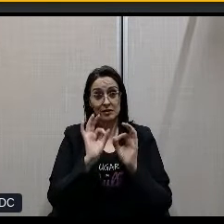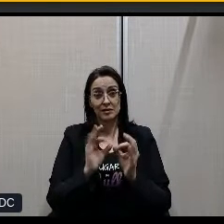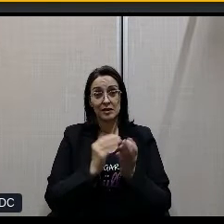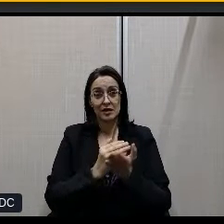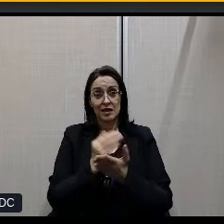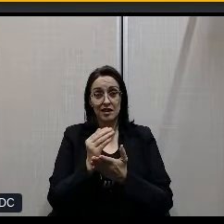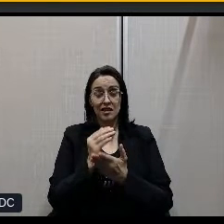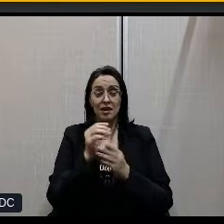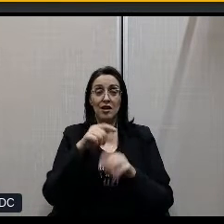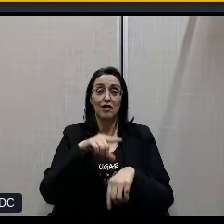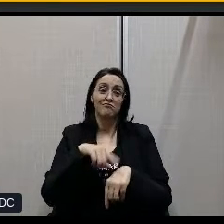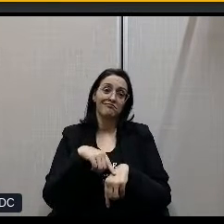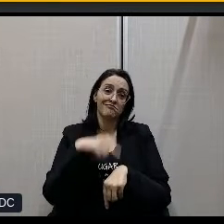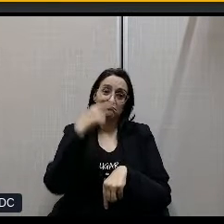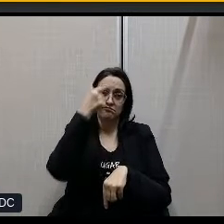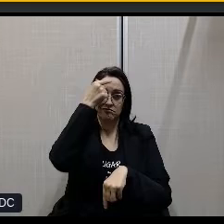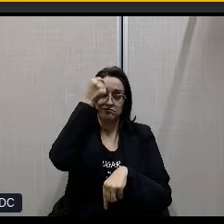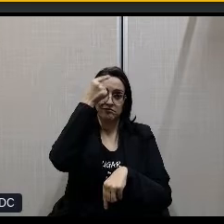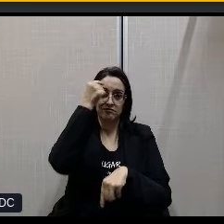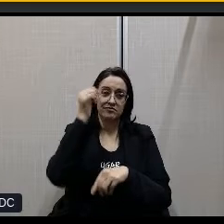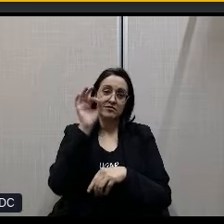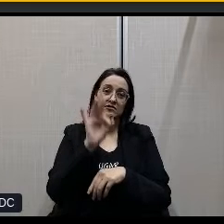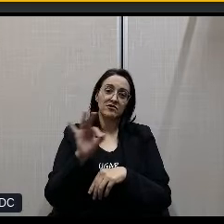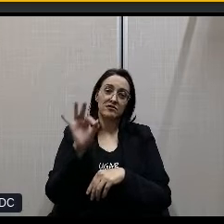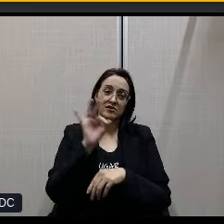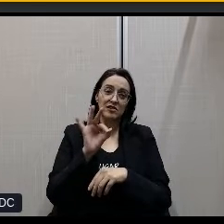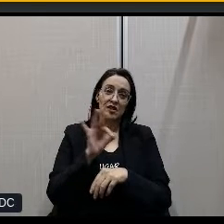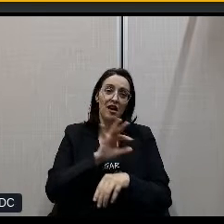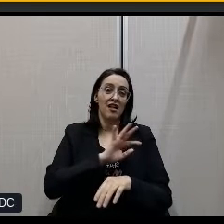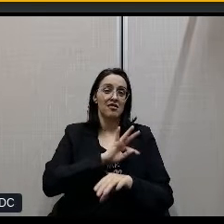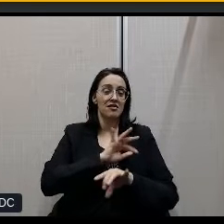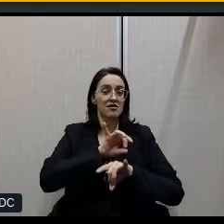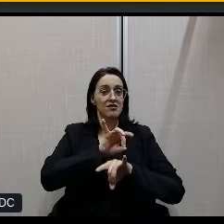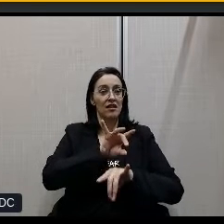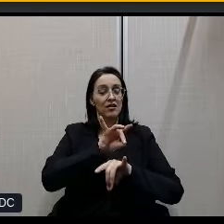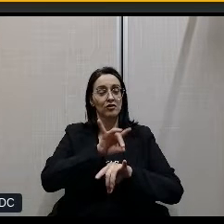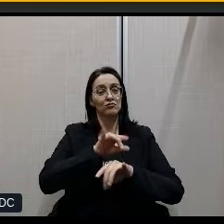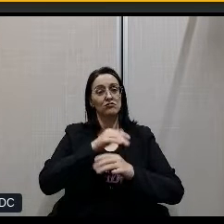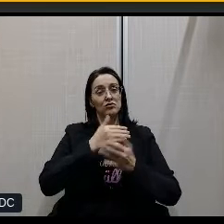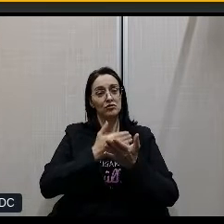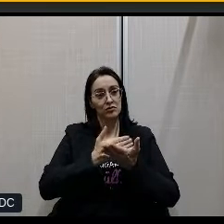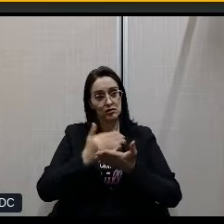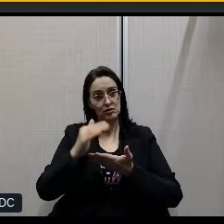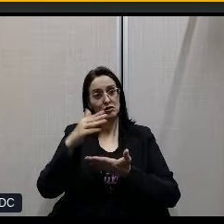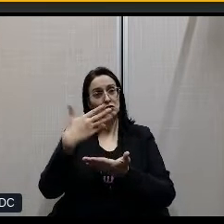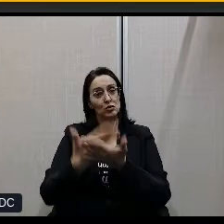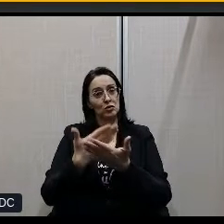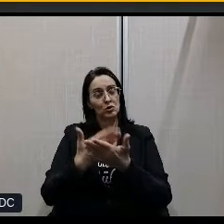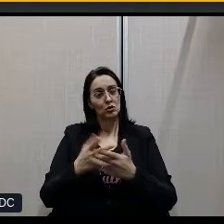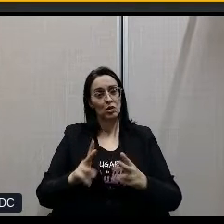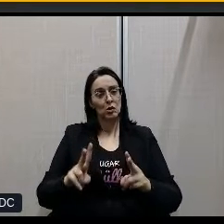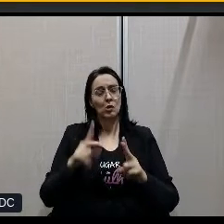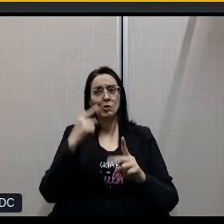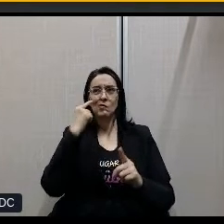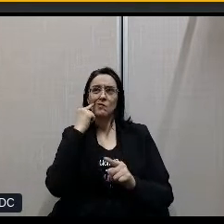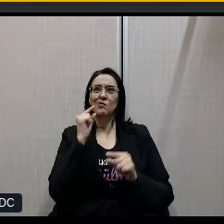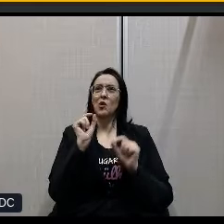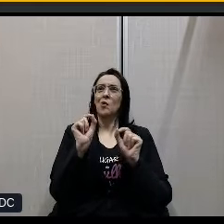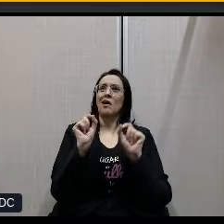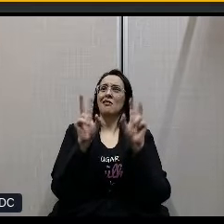onde, na graduação, já tinha terminado o técnico, segui meus estudos, falei, que problemática eu vou